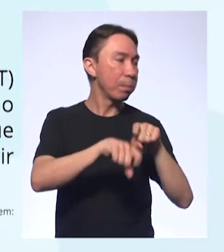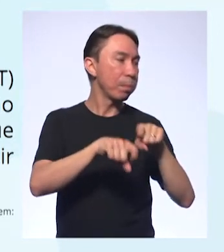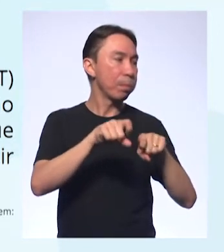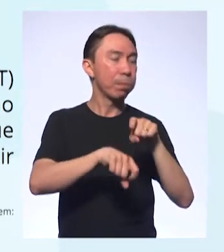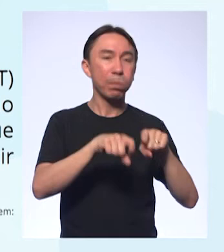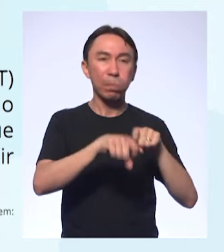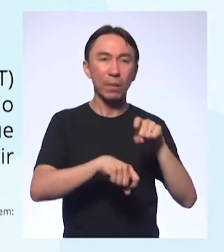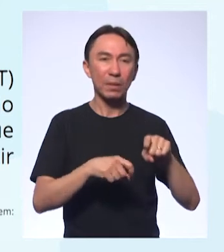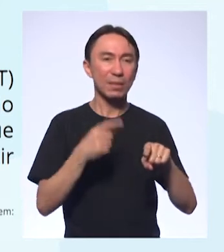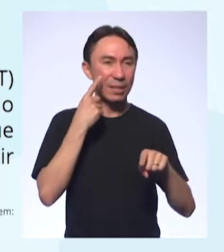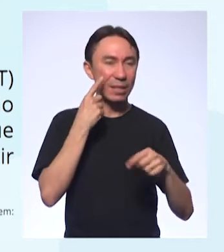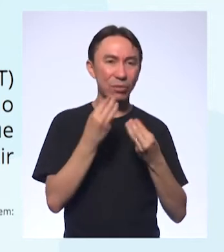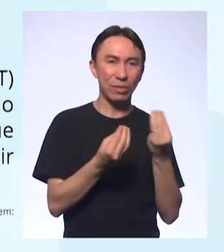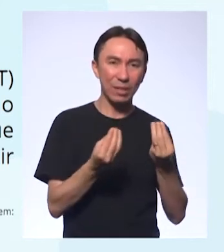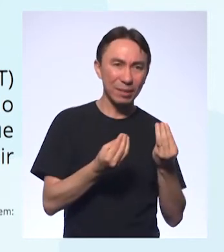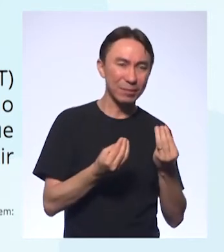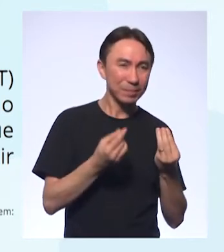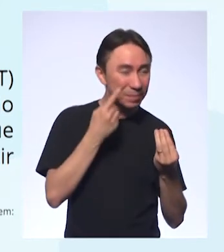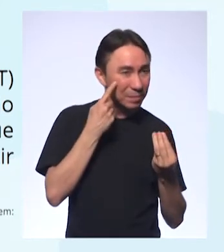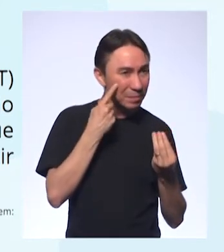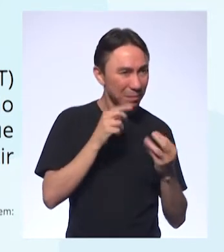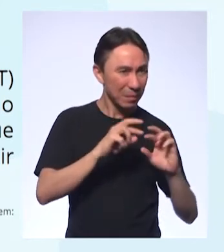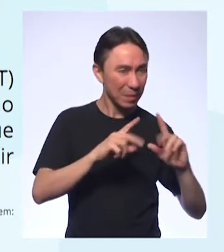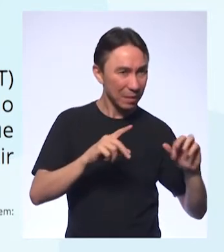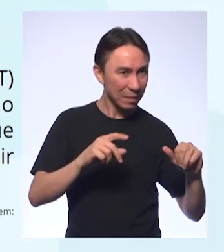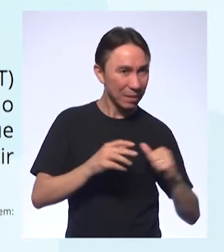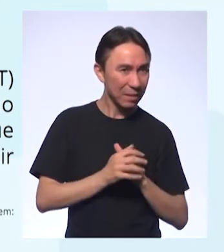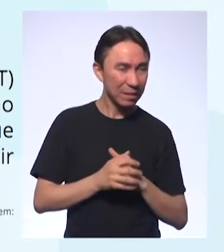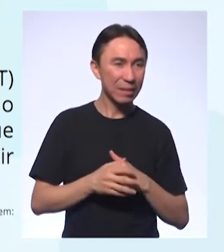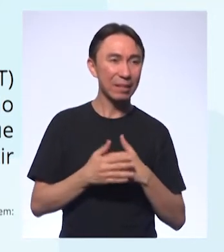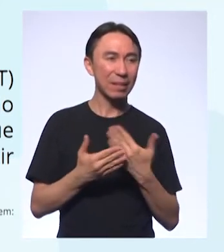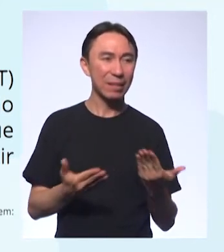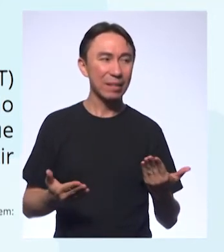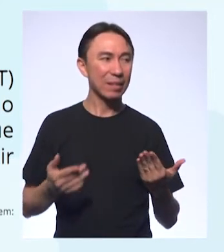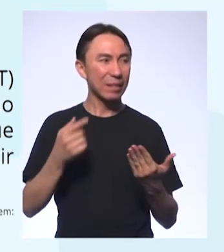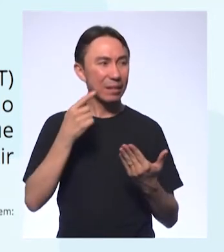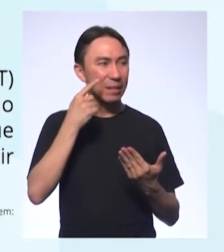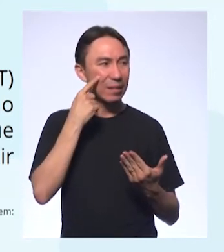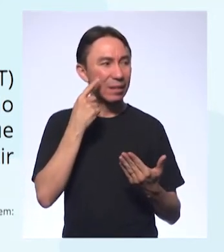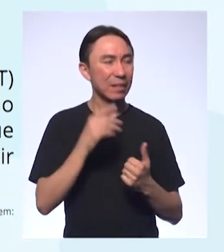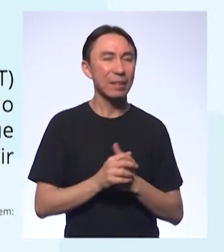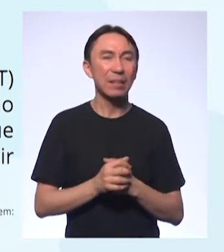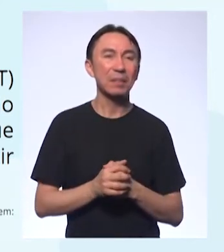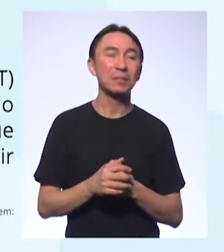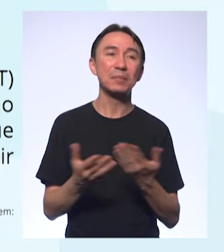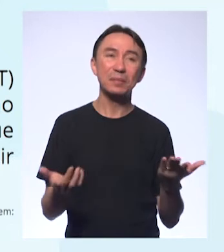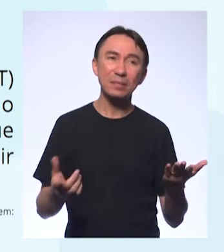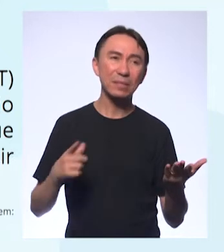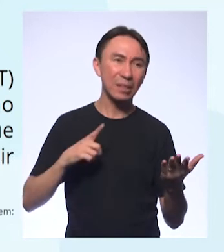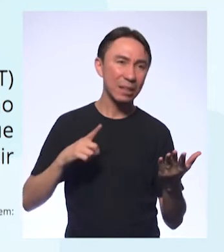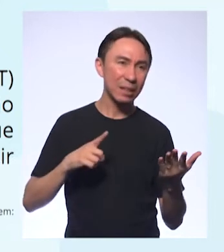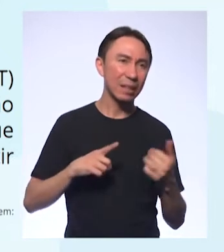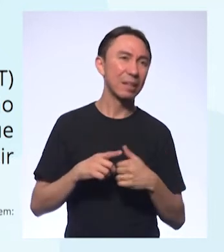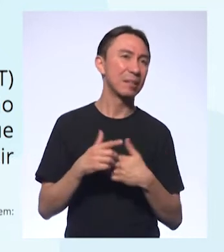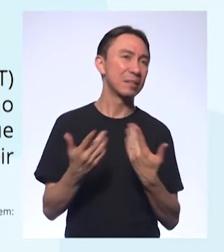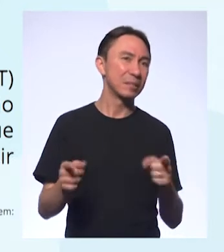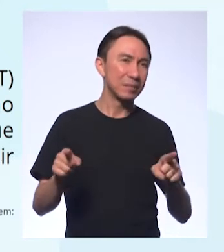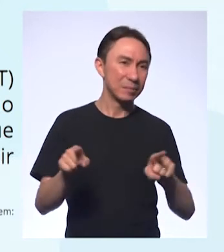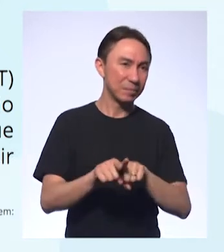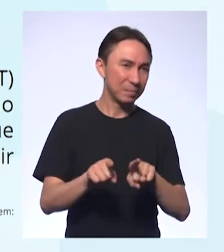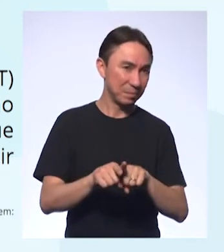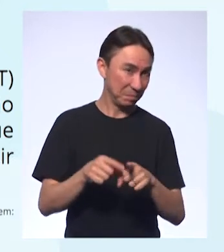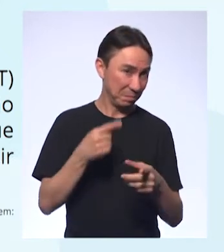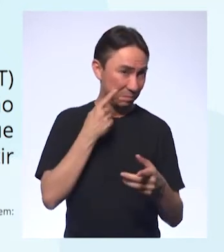mais antigamente chamava-se doença venérea, porque está ligado ao planeta Vênus, que é a deusa do amor, né? Vênus e tal.